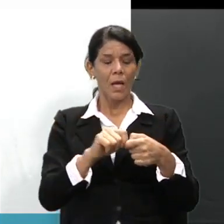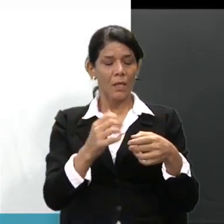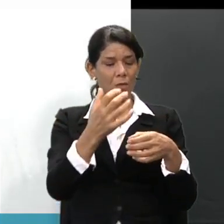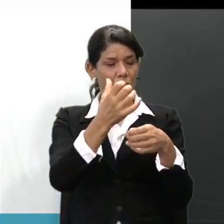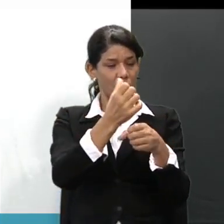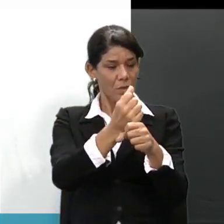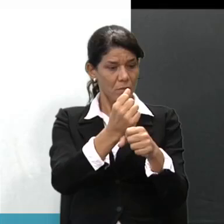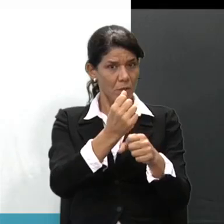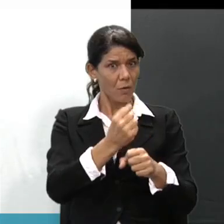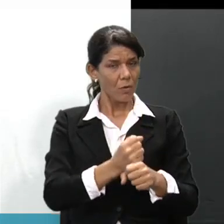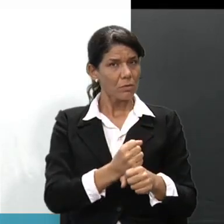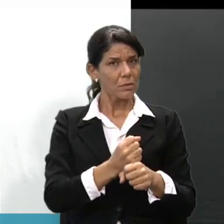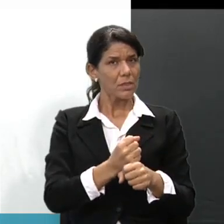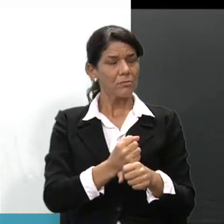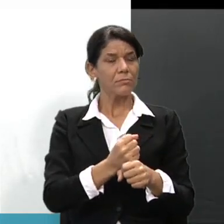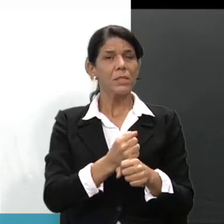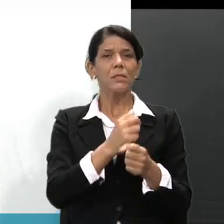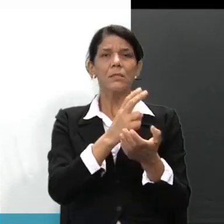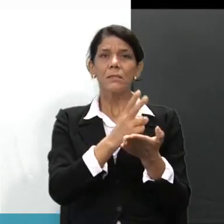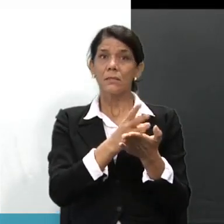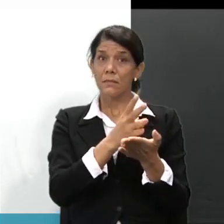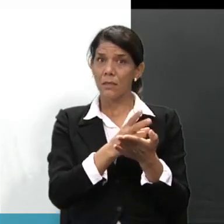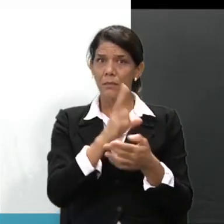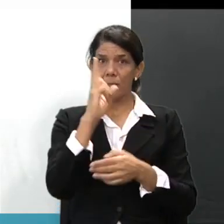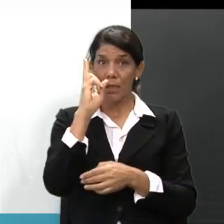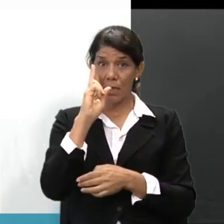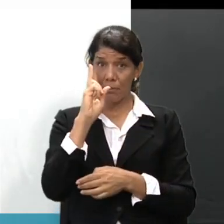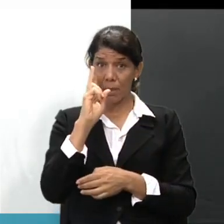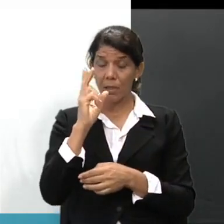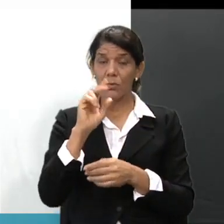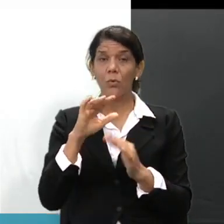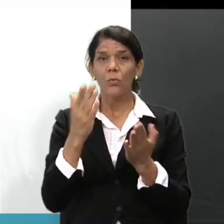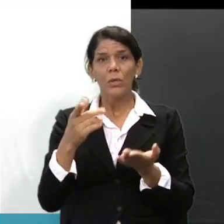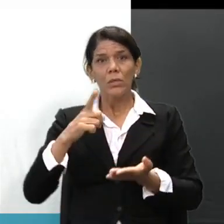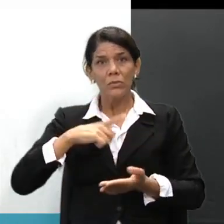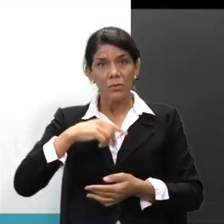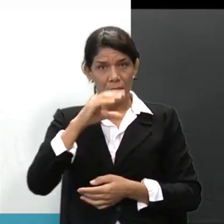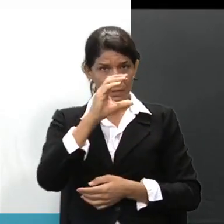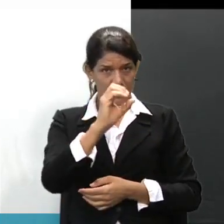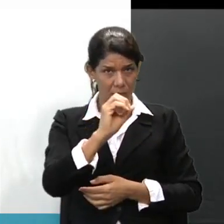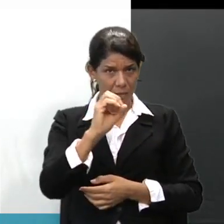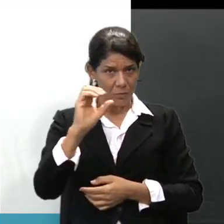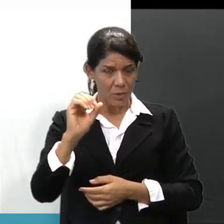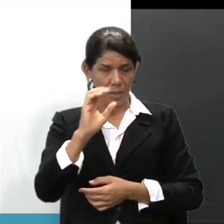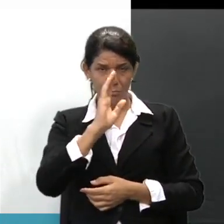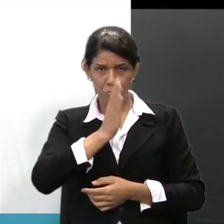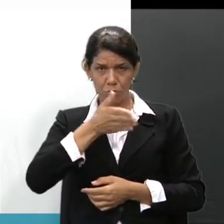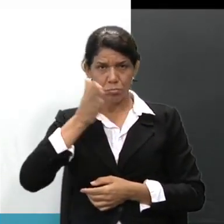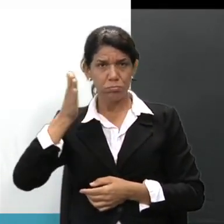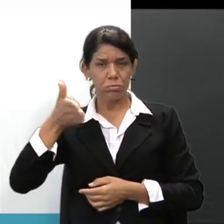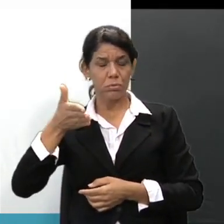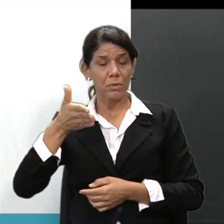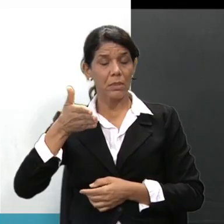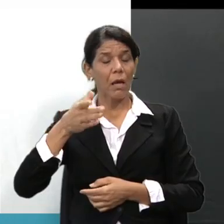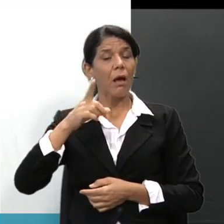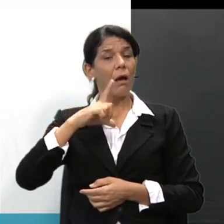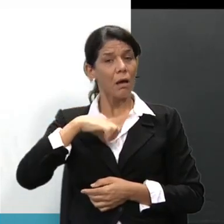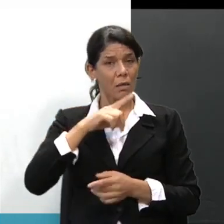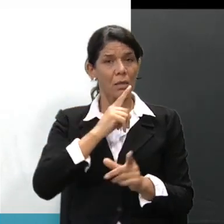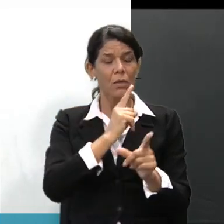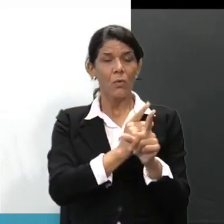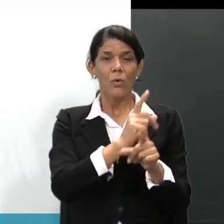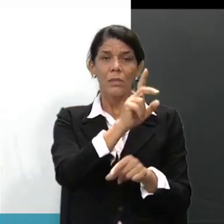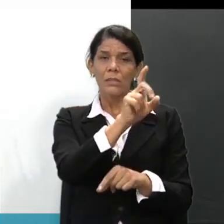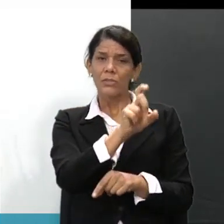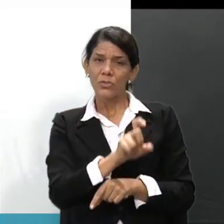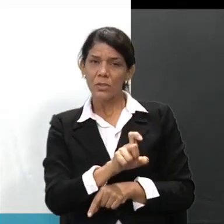conta, então, lembrando que quando tem zero a gente corta, ó. Então, eu tenho que x é